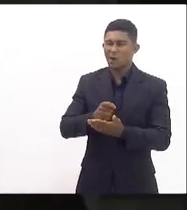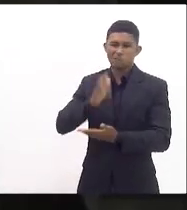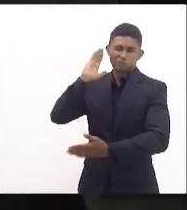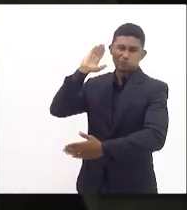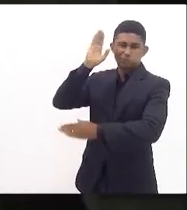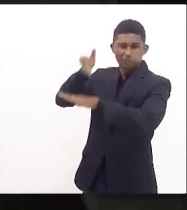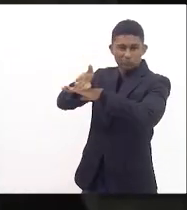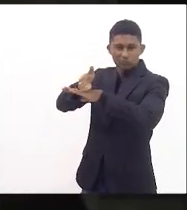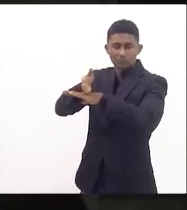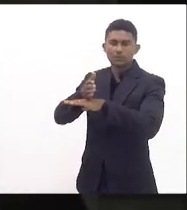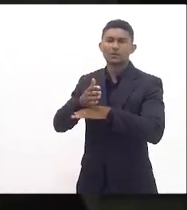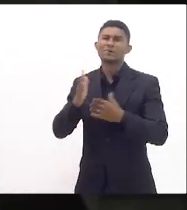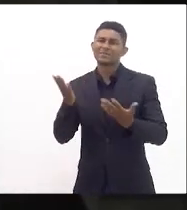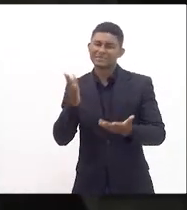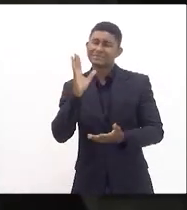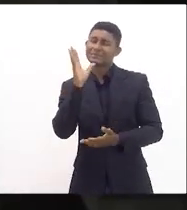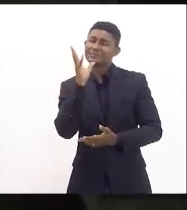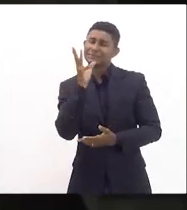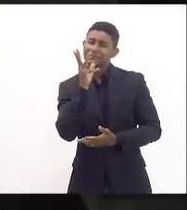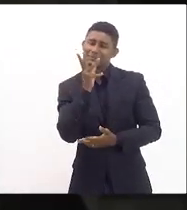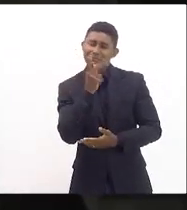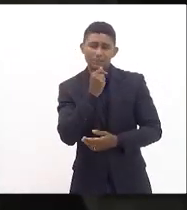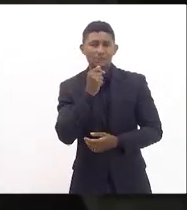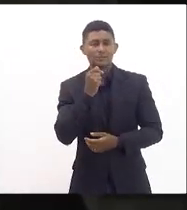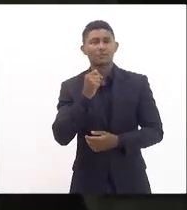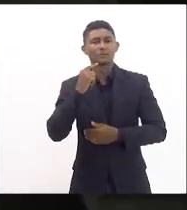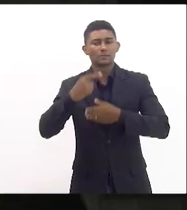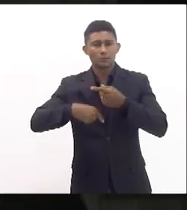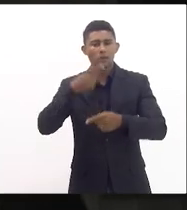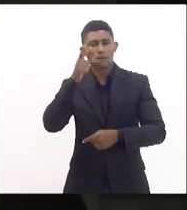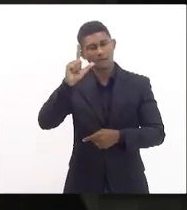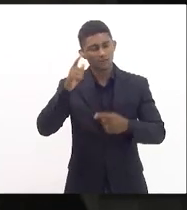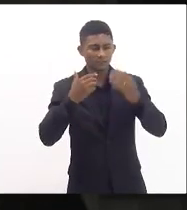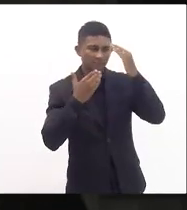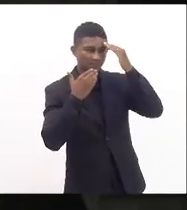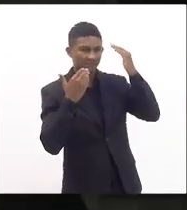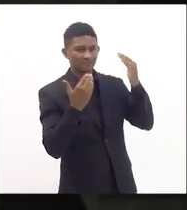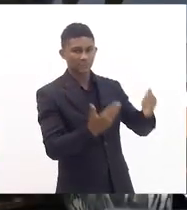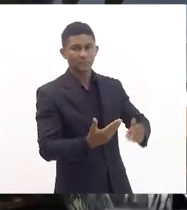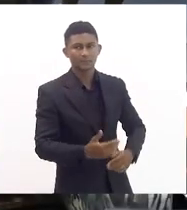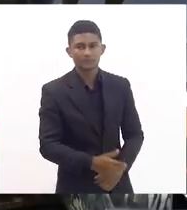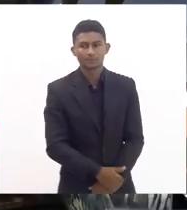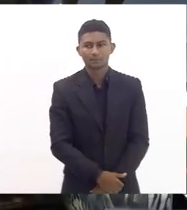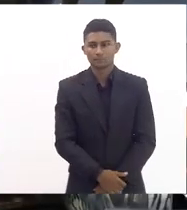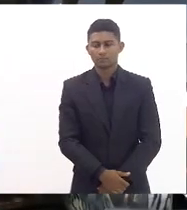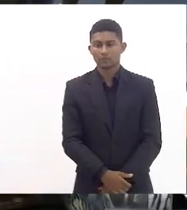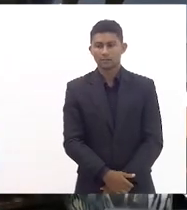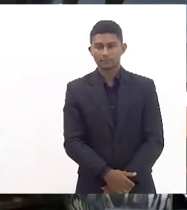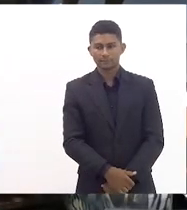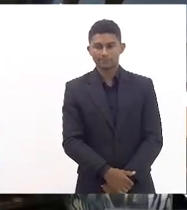caiu muitos anos depois. Muito obrigado, senhora presidente.